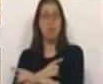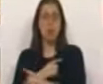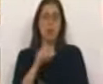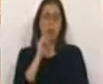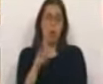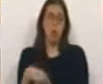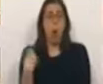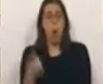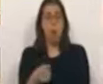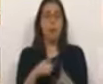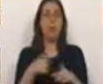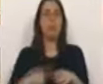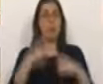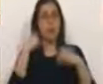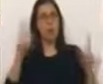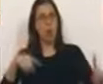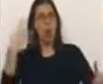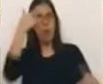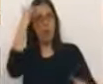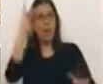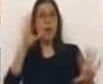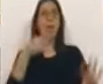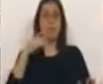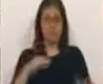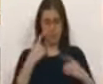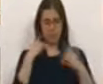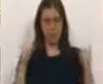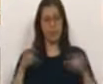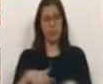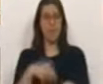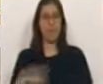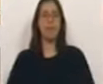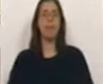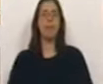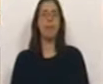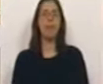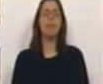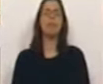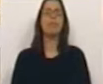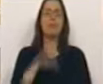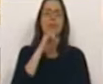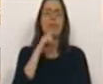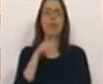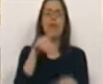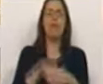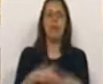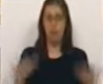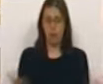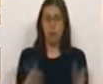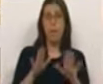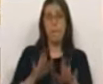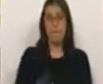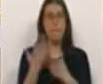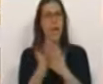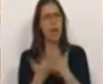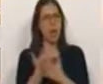talvez pudessem ser criativos para o interesse público. O PCP trará a esta Assembleia a possibilidade de votar para travar